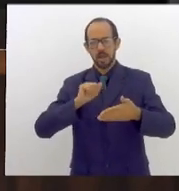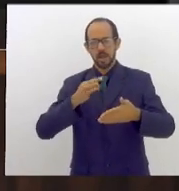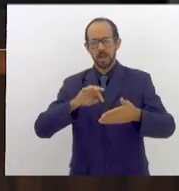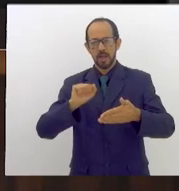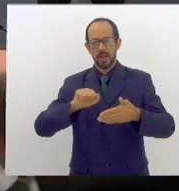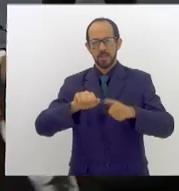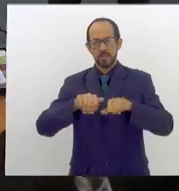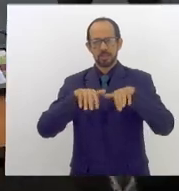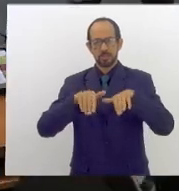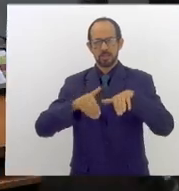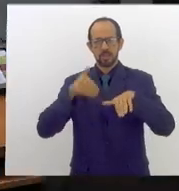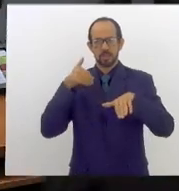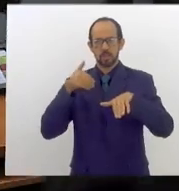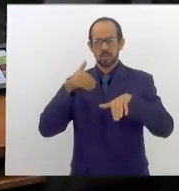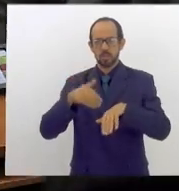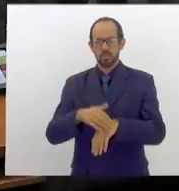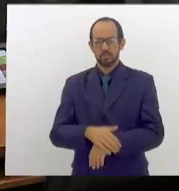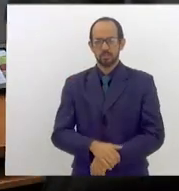da sessão anterior